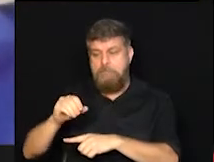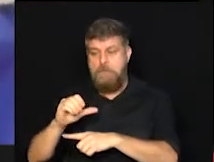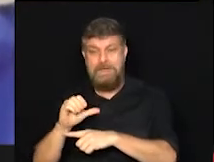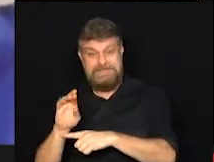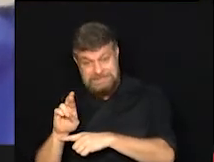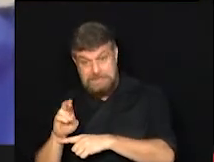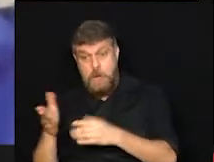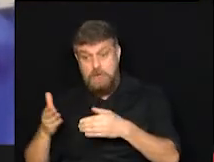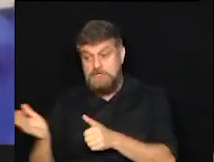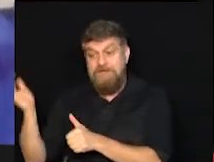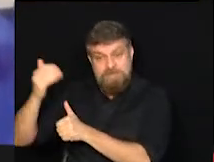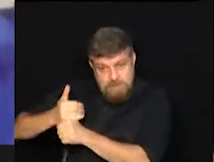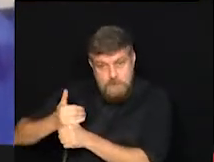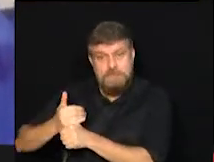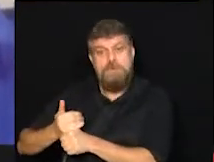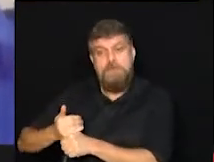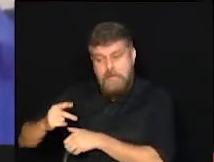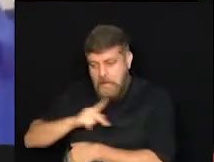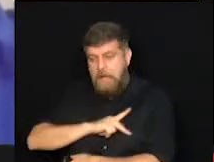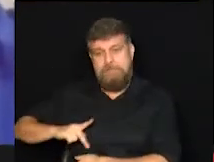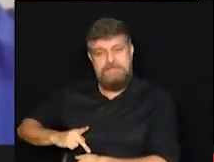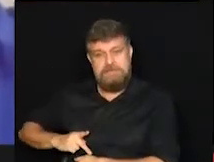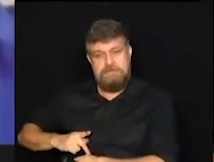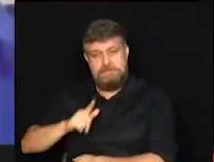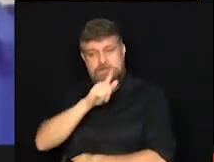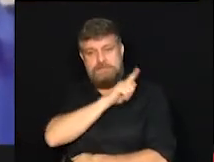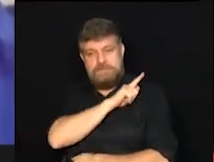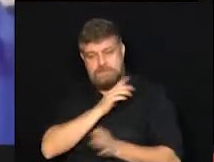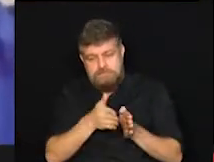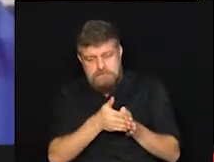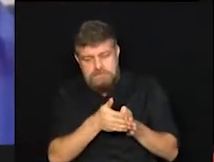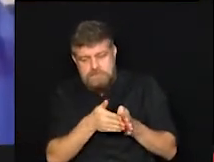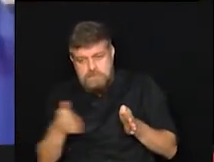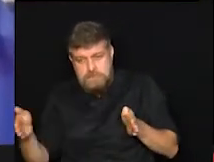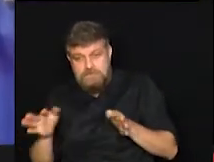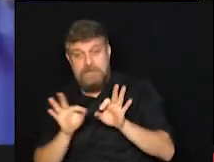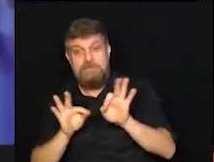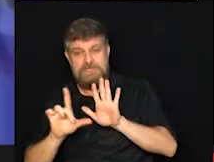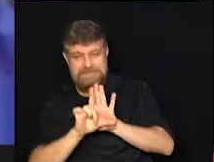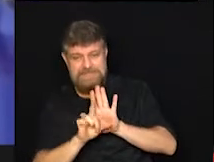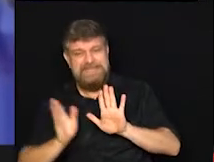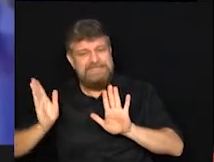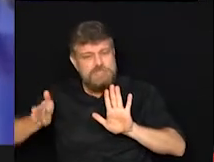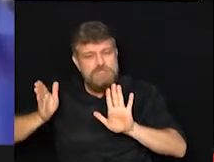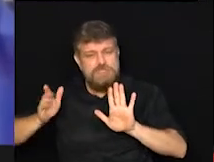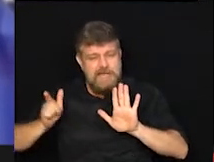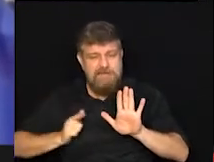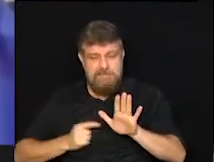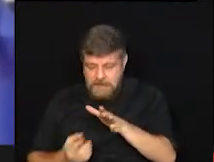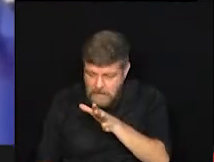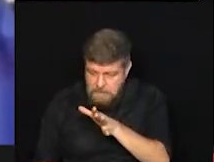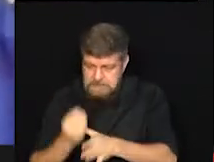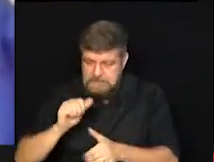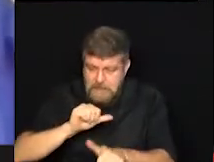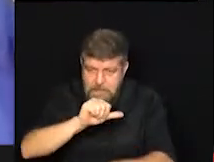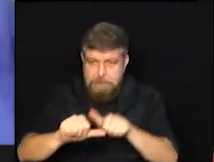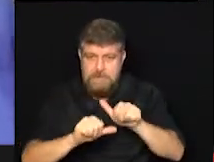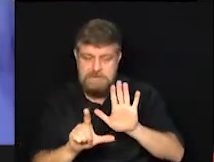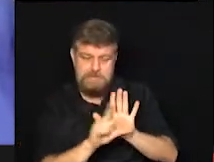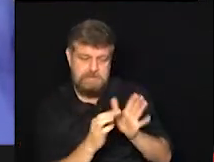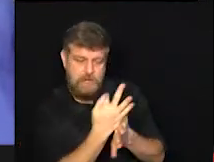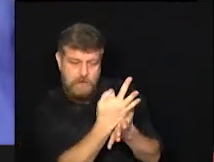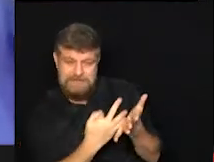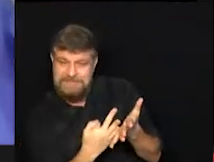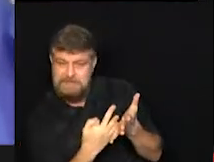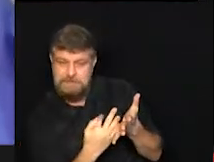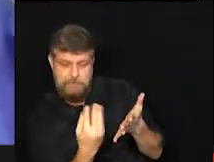presidência e na gestão dele, esse projeto de lei vai fazer alteração no texto